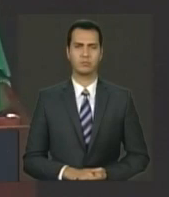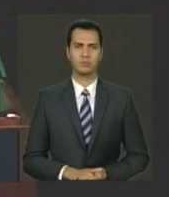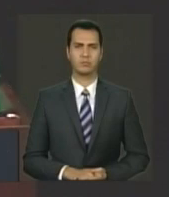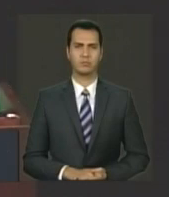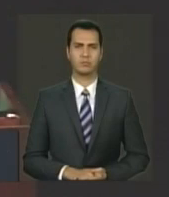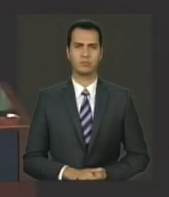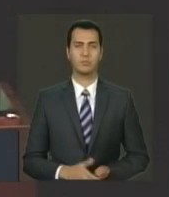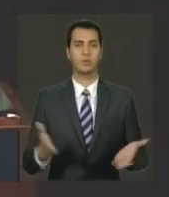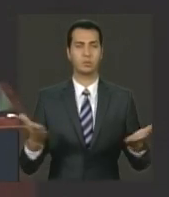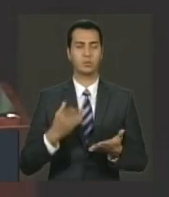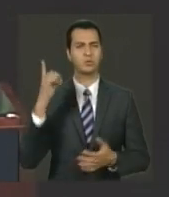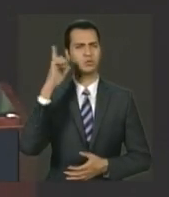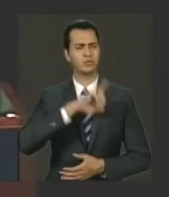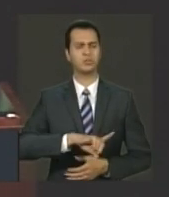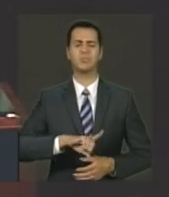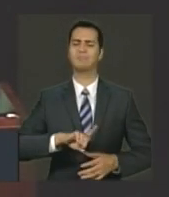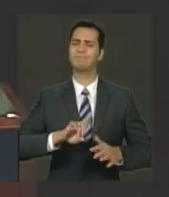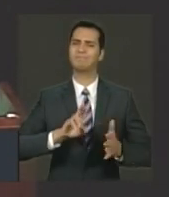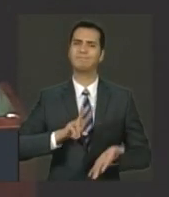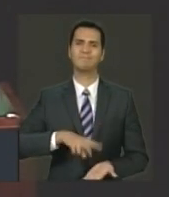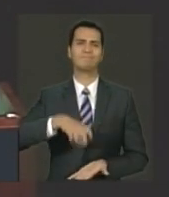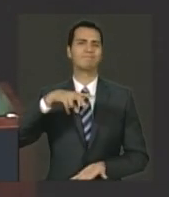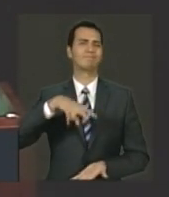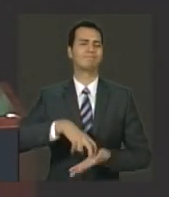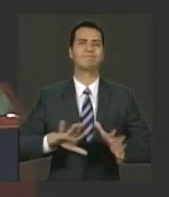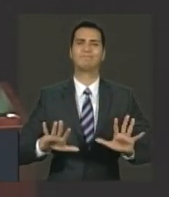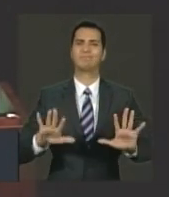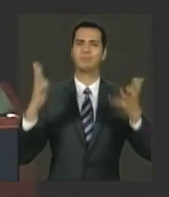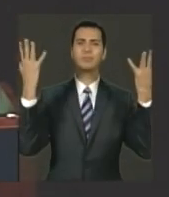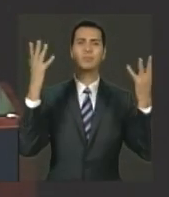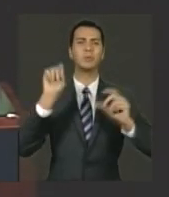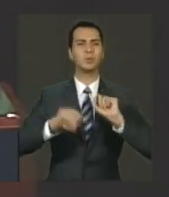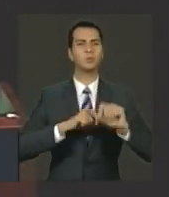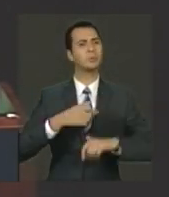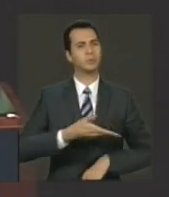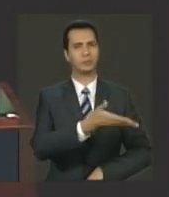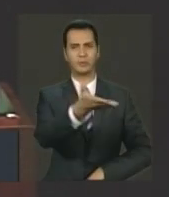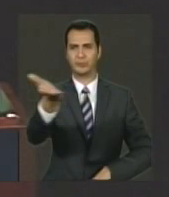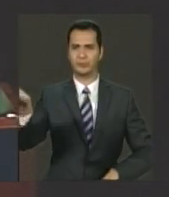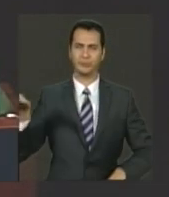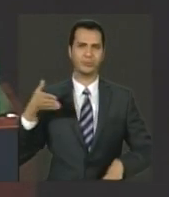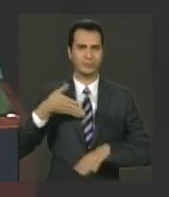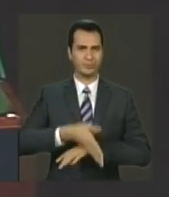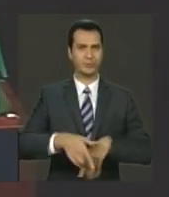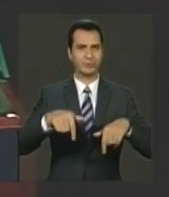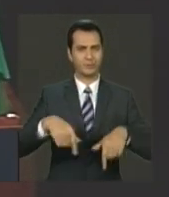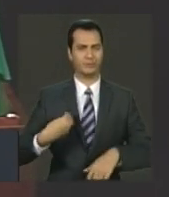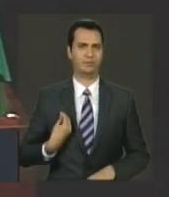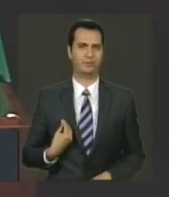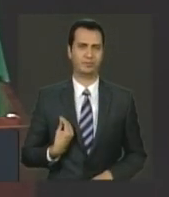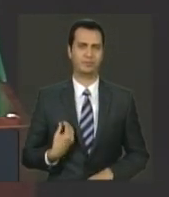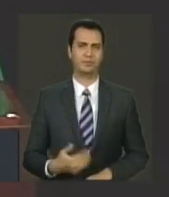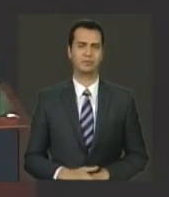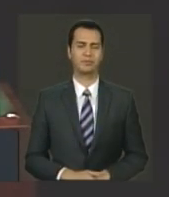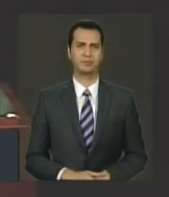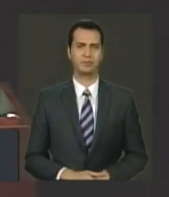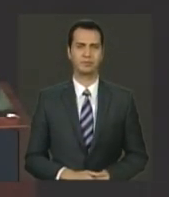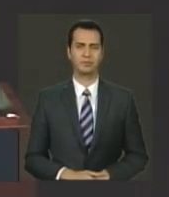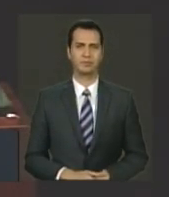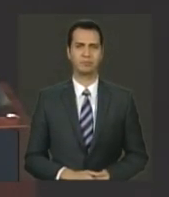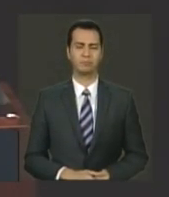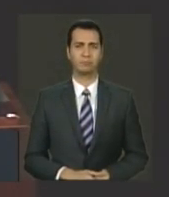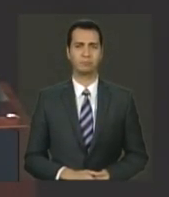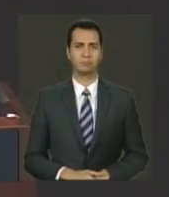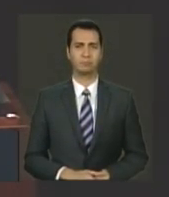Celebro este dia com todos que aqui me prestigiaram com a sua presença. E